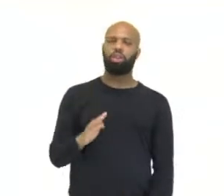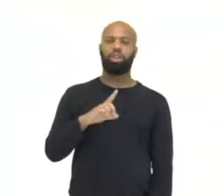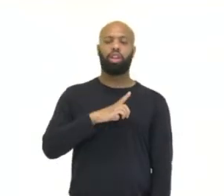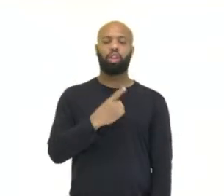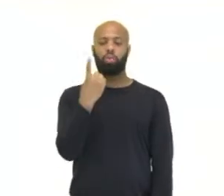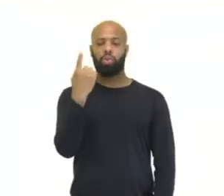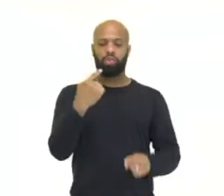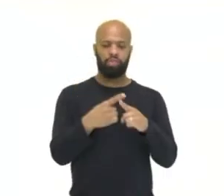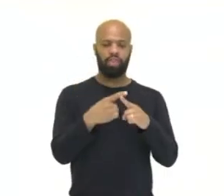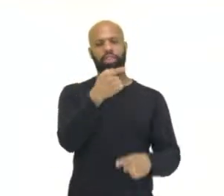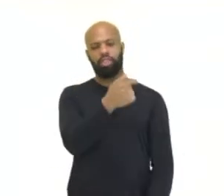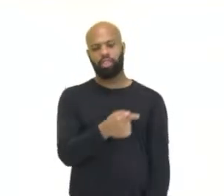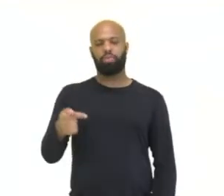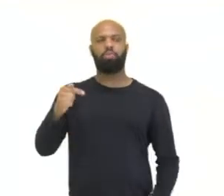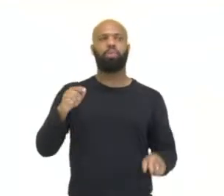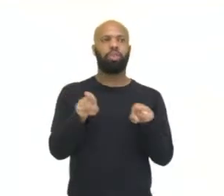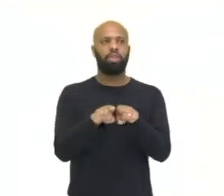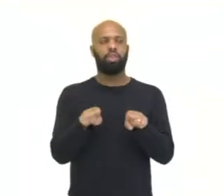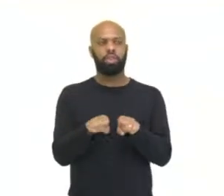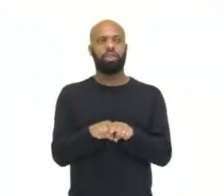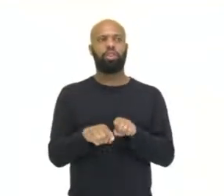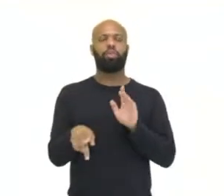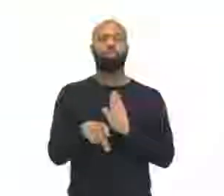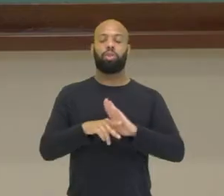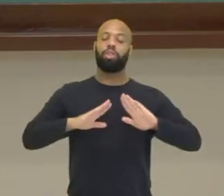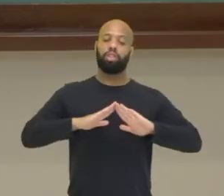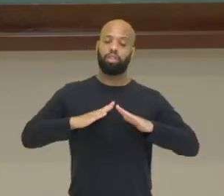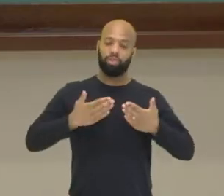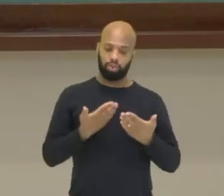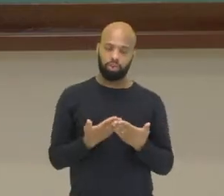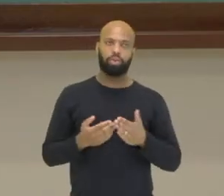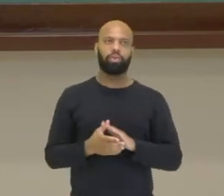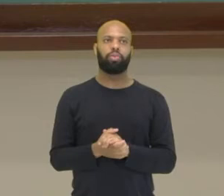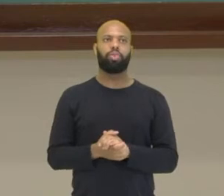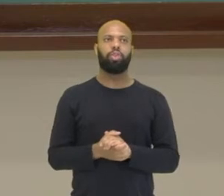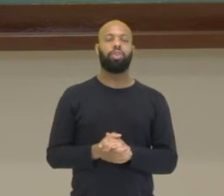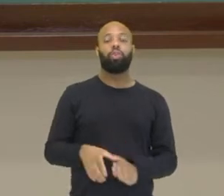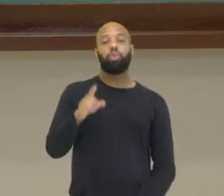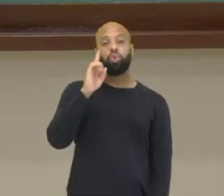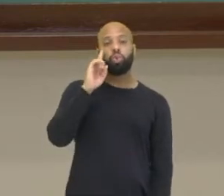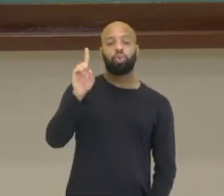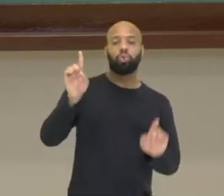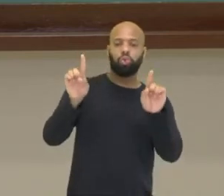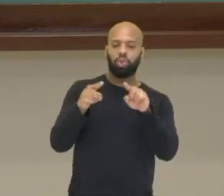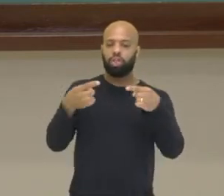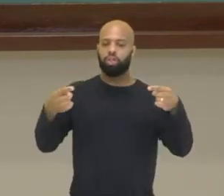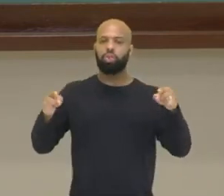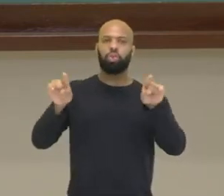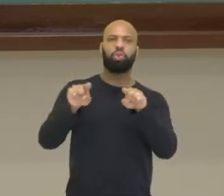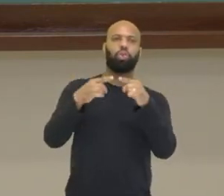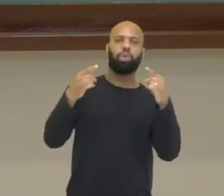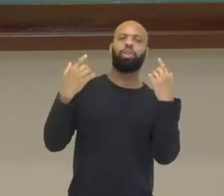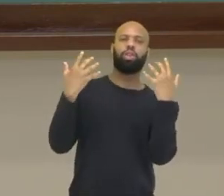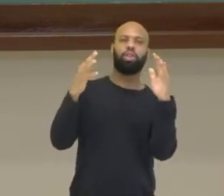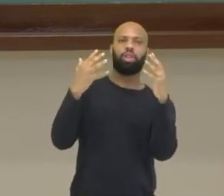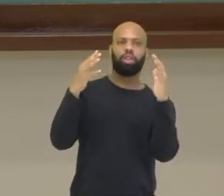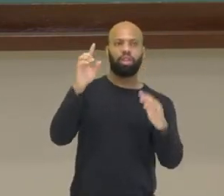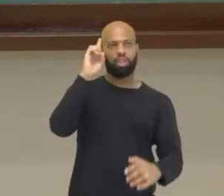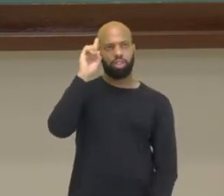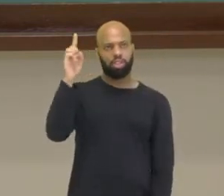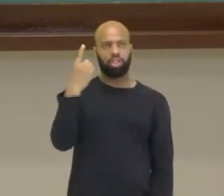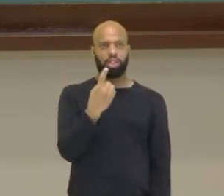por semana nas instituições escolares, né? O dia do hino ele é comemorado no dia 13